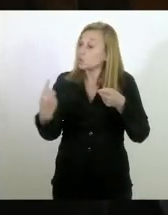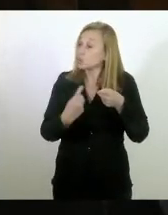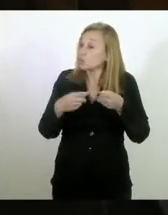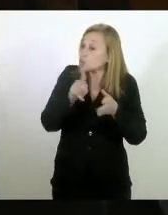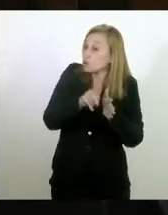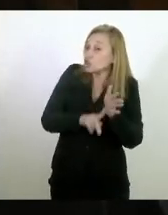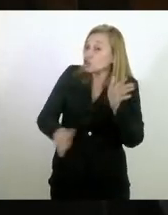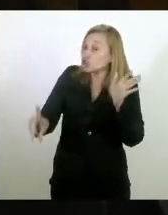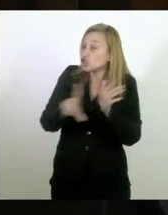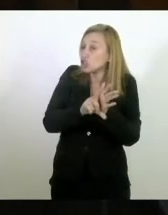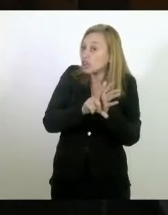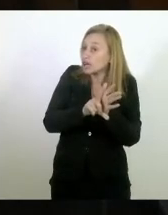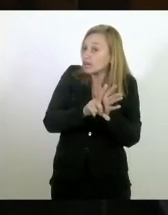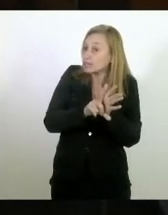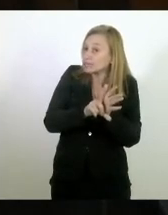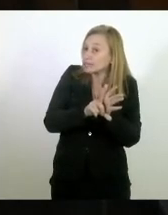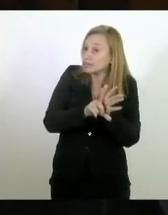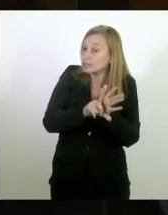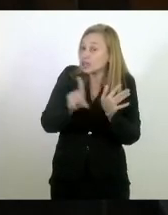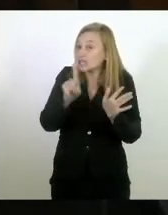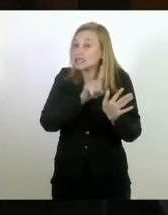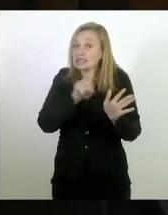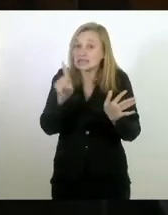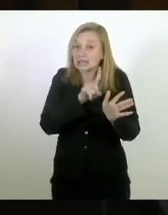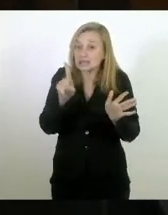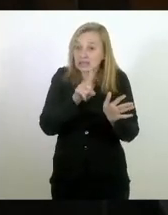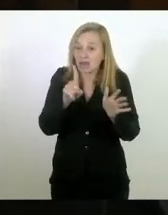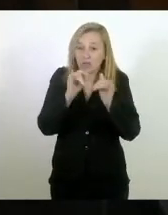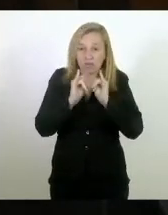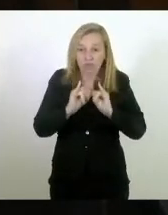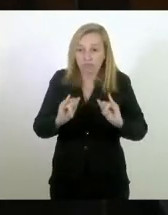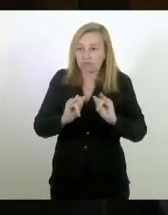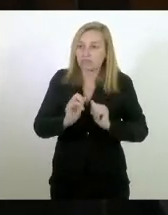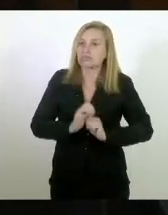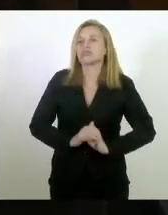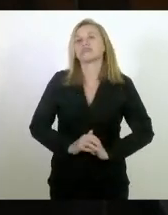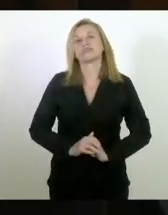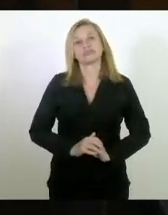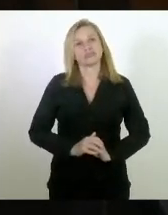de lei ainda não foi publicado